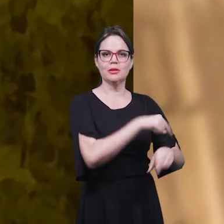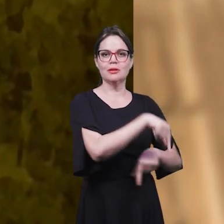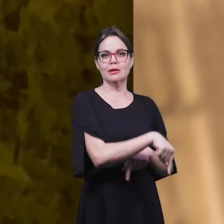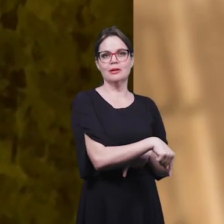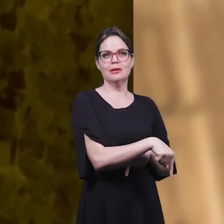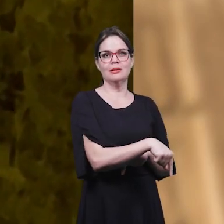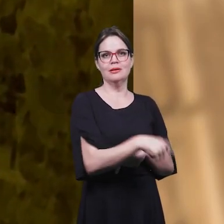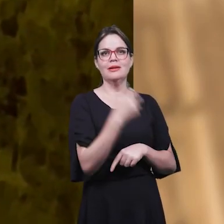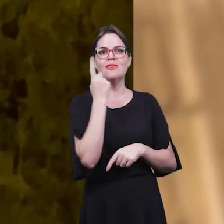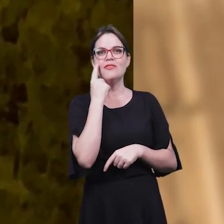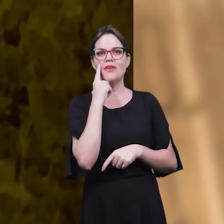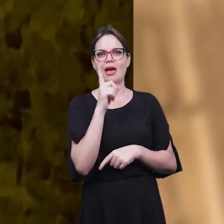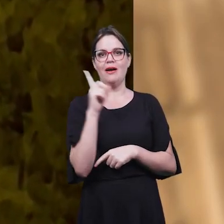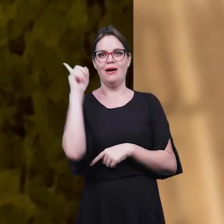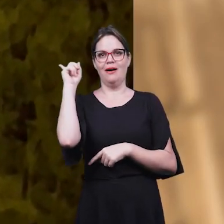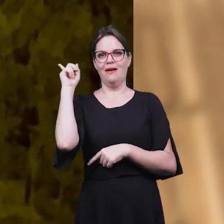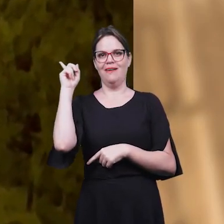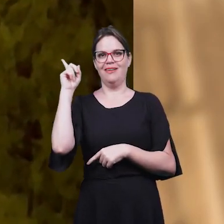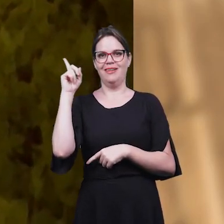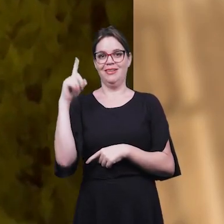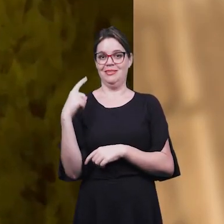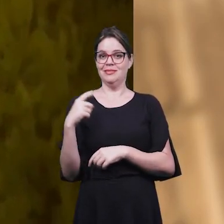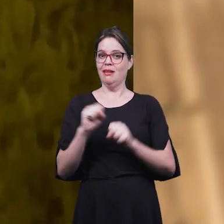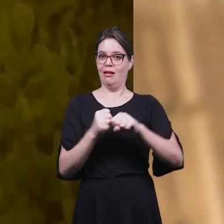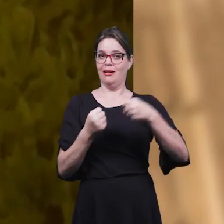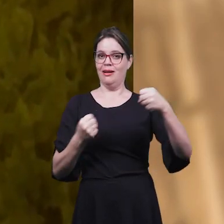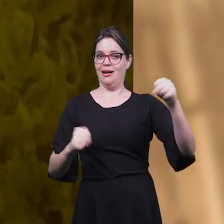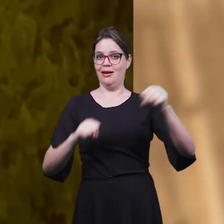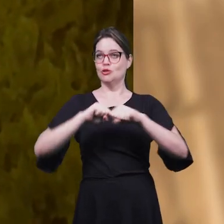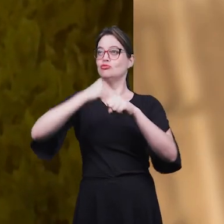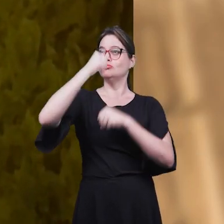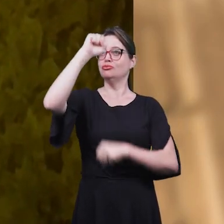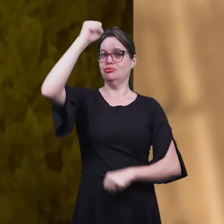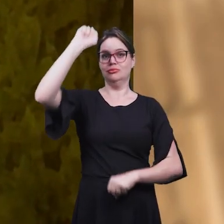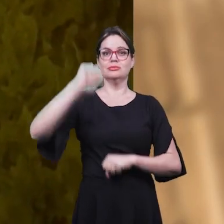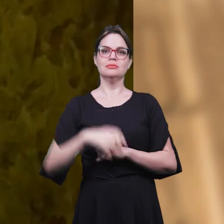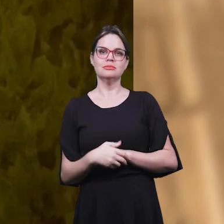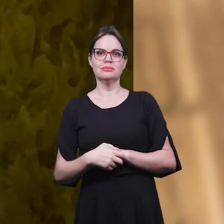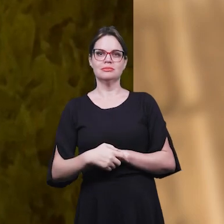aqueduto, estão vendo aí. E olha só,